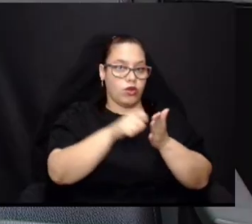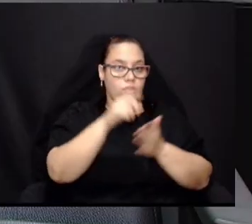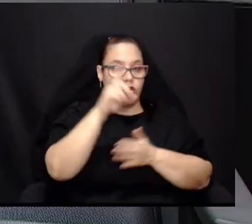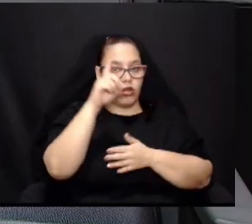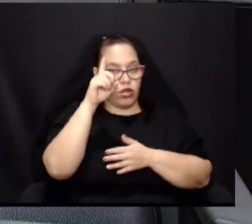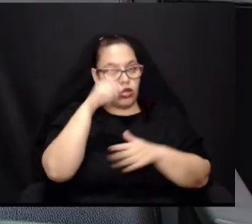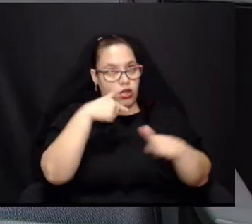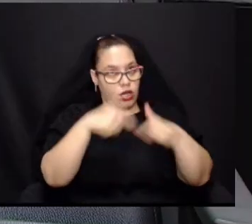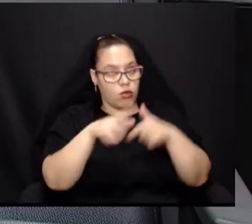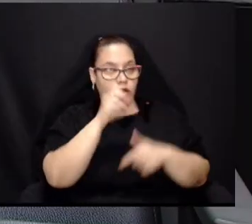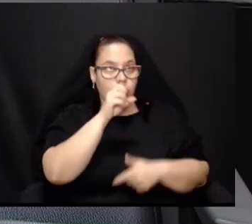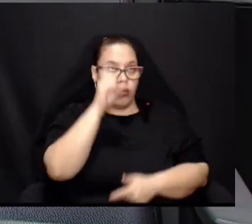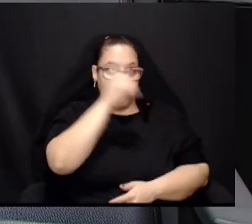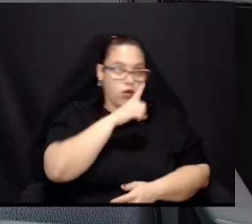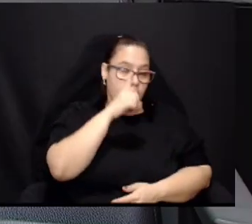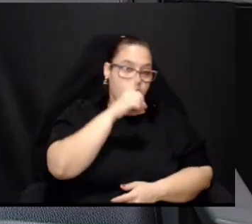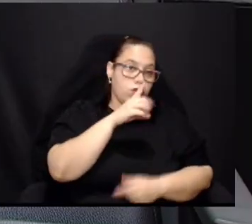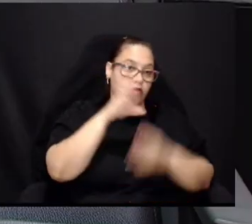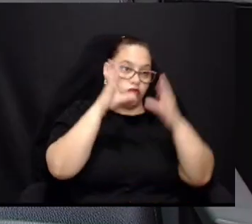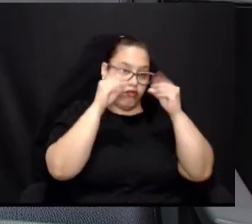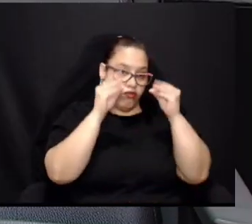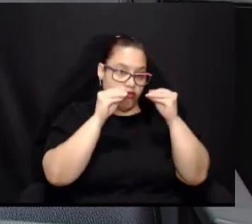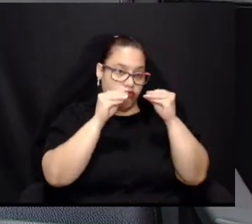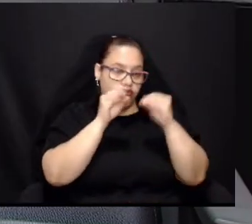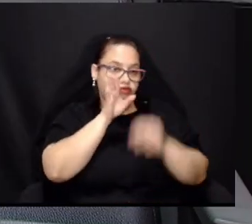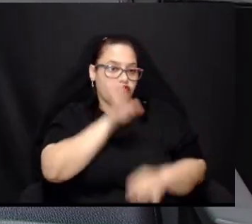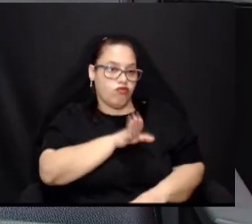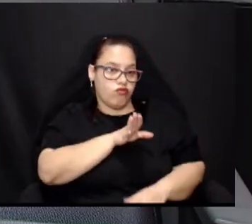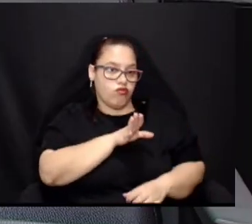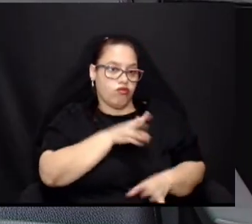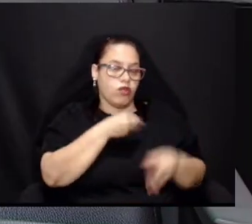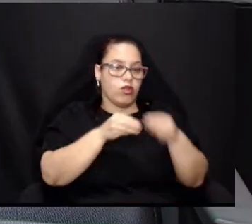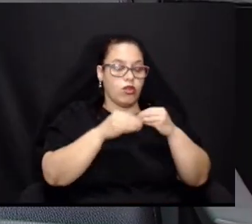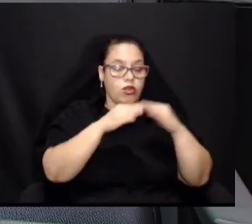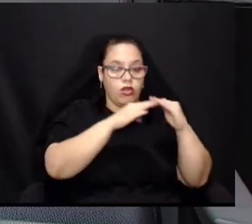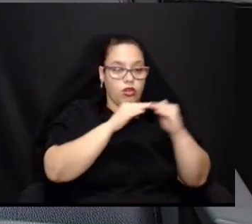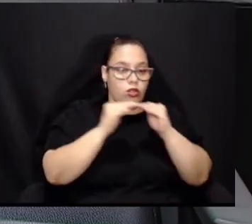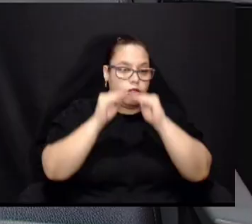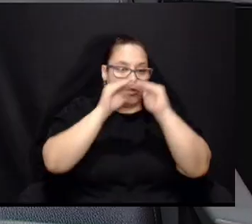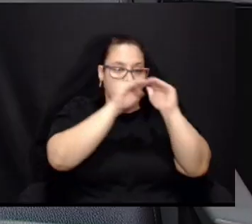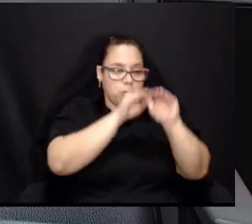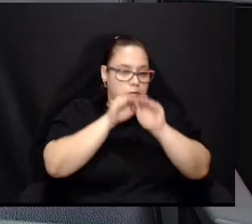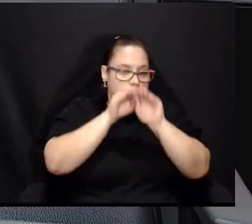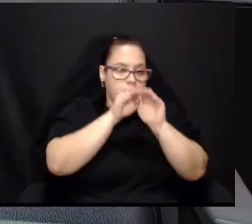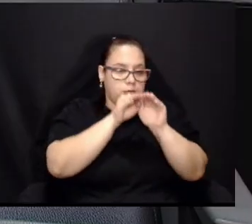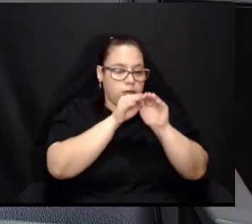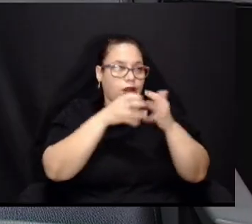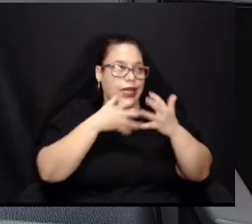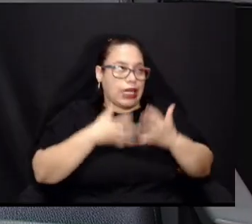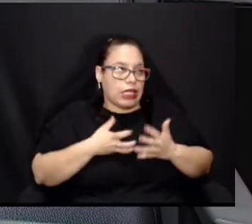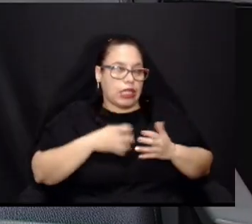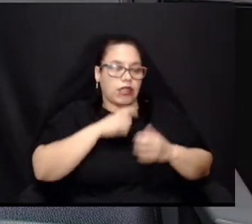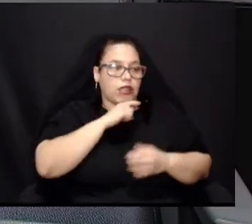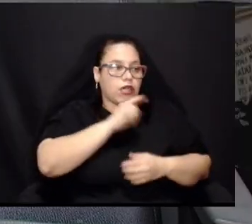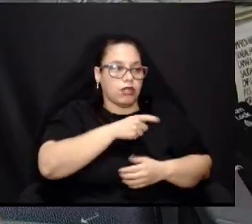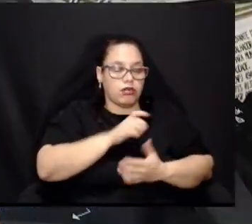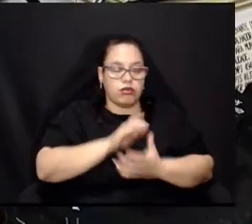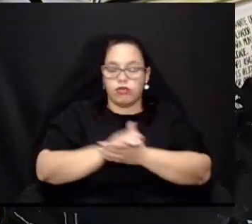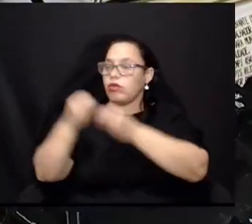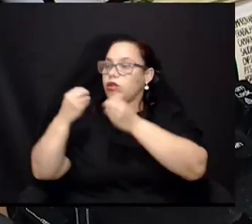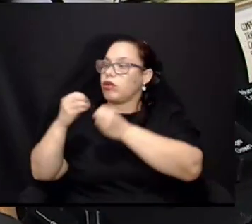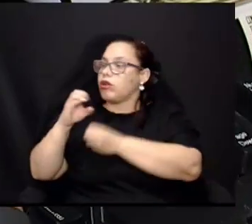evento noturno. A gente tenta deixar sempre o mais equilibrado possível para não sobrecarregar ninguém. E para você, como que é ser coordenador dessa coordenadoria